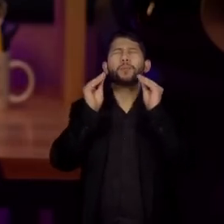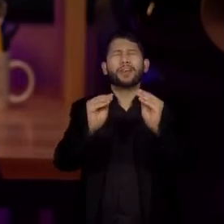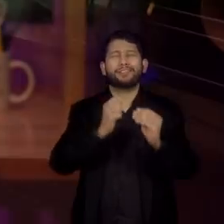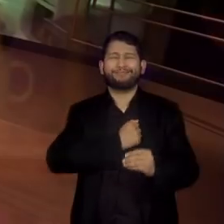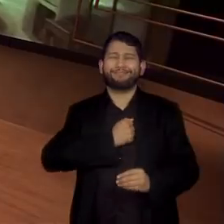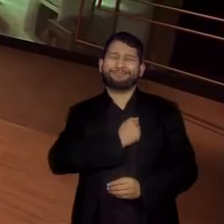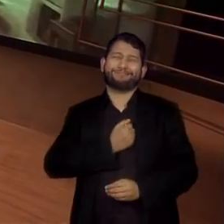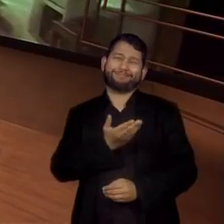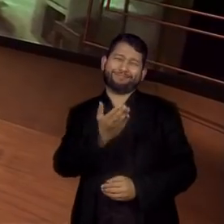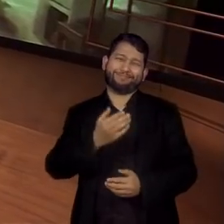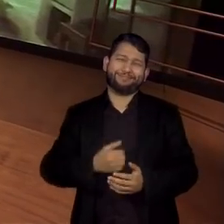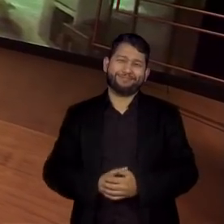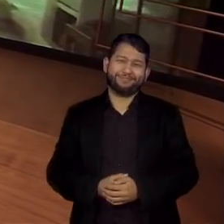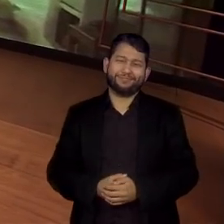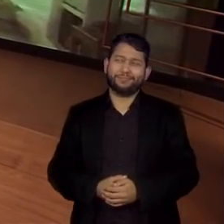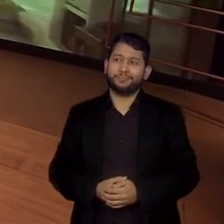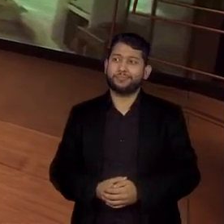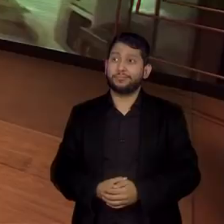saudade.